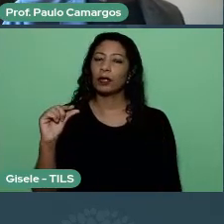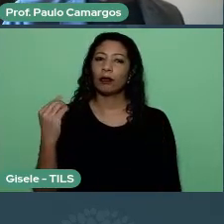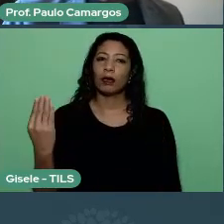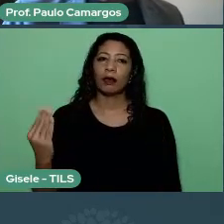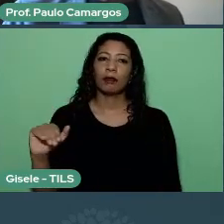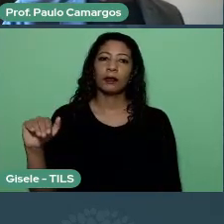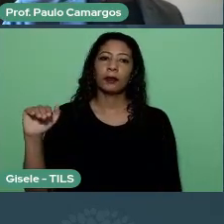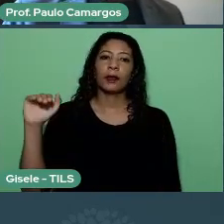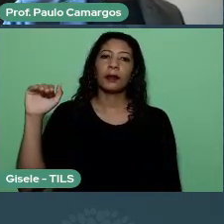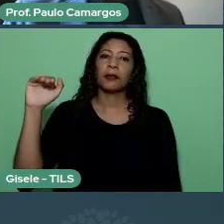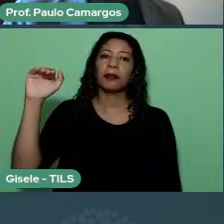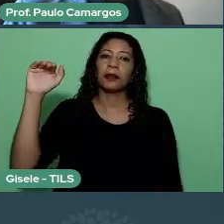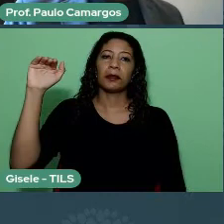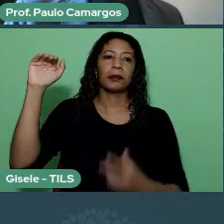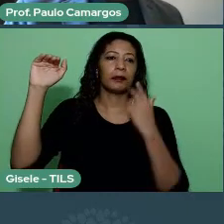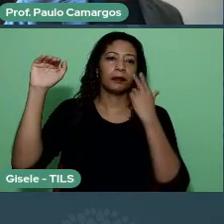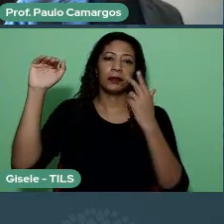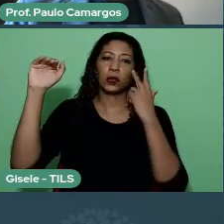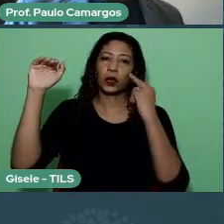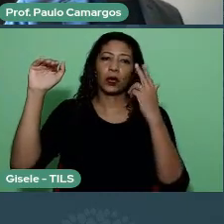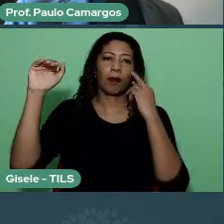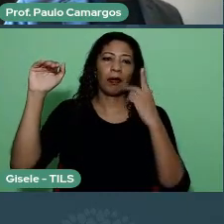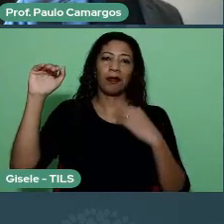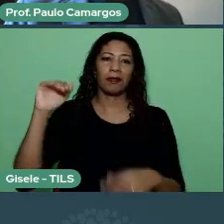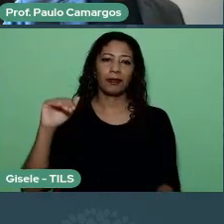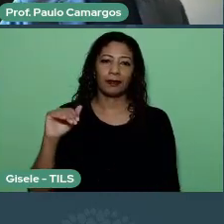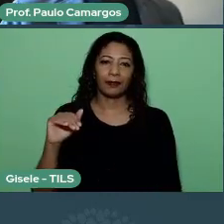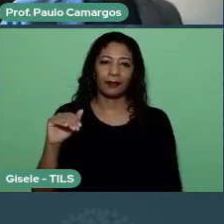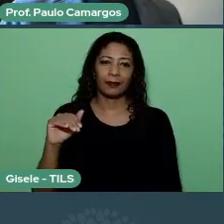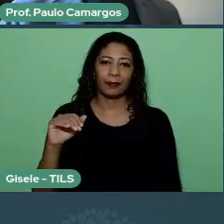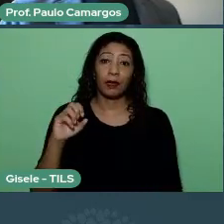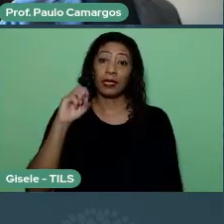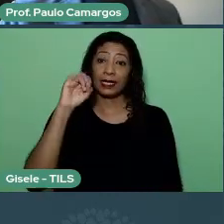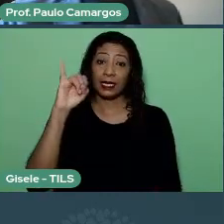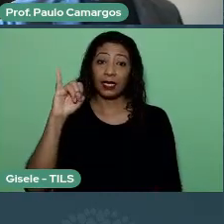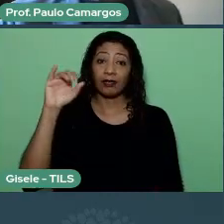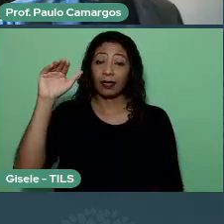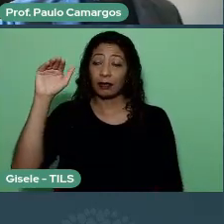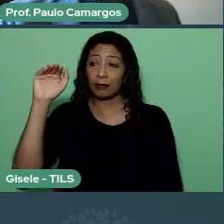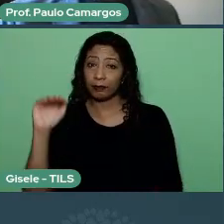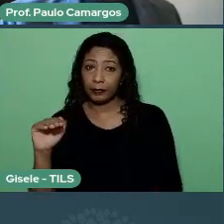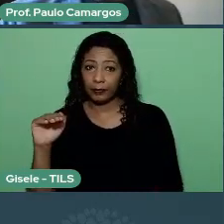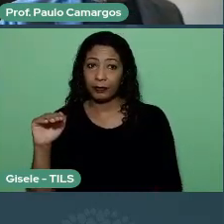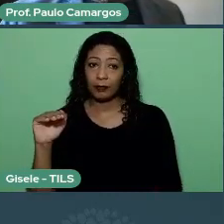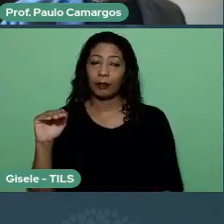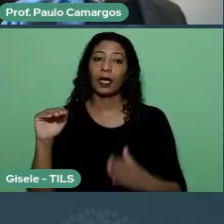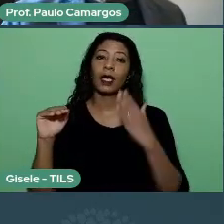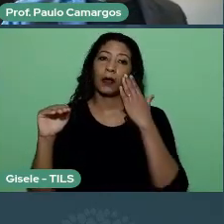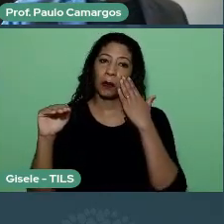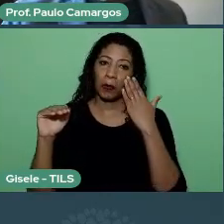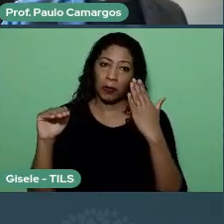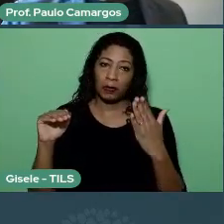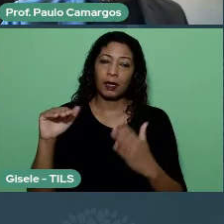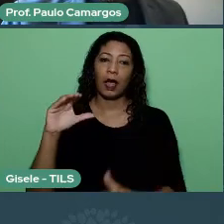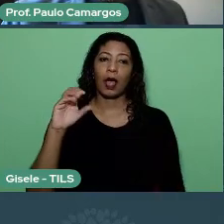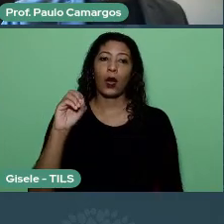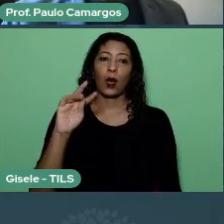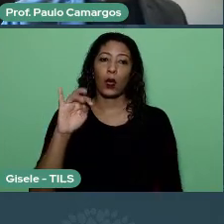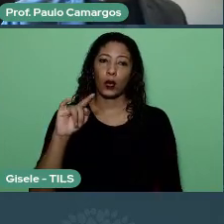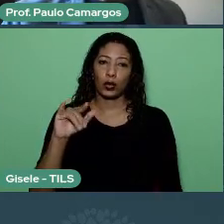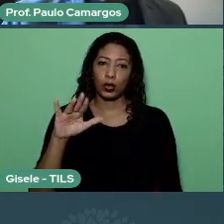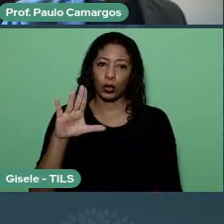o que seria mostrado se o score Z tivesse caído, especialmente para -2.